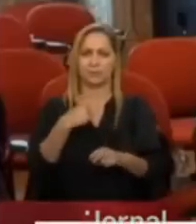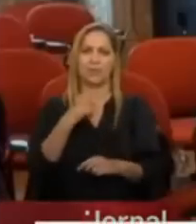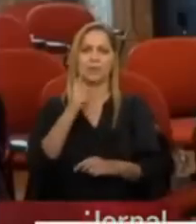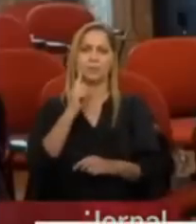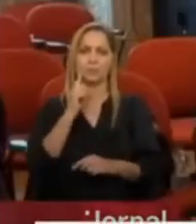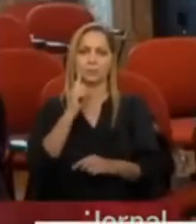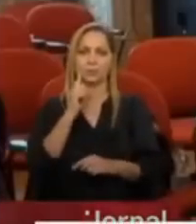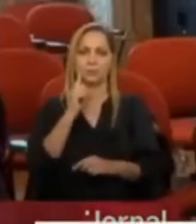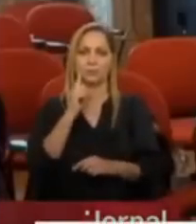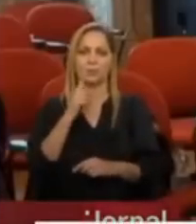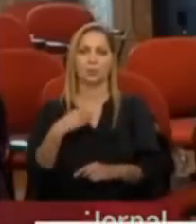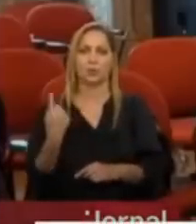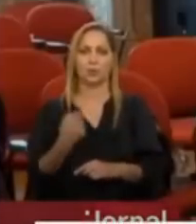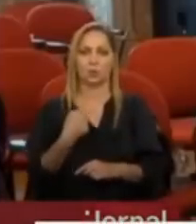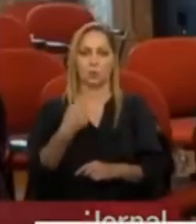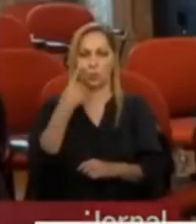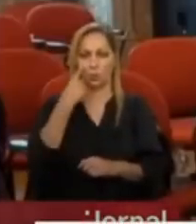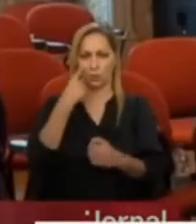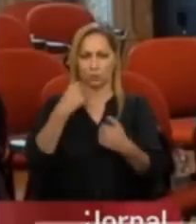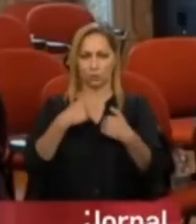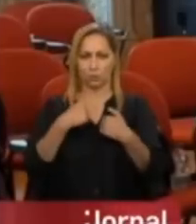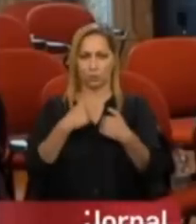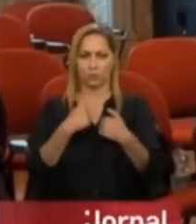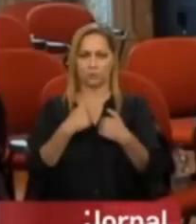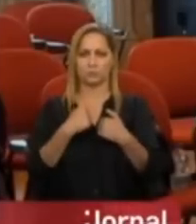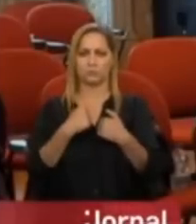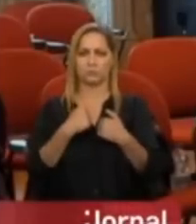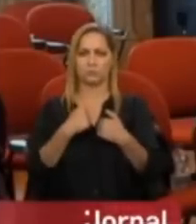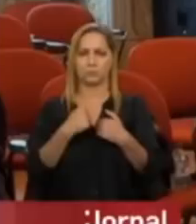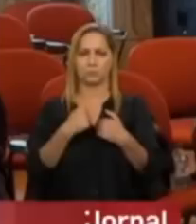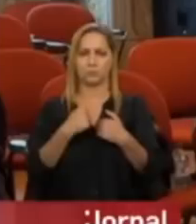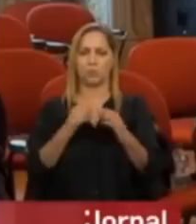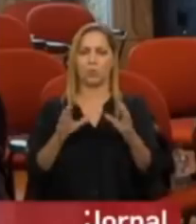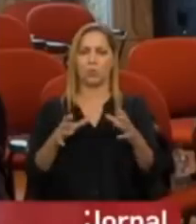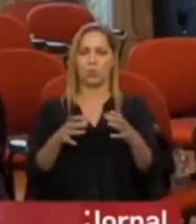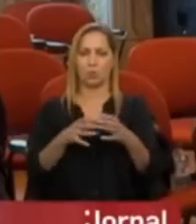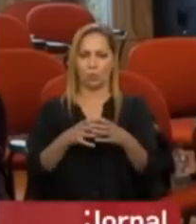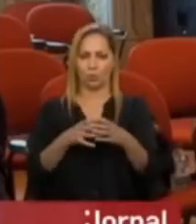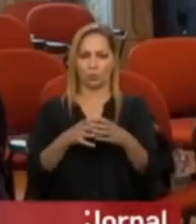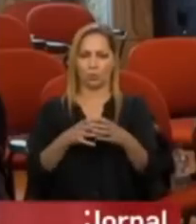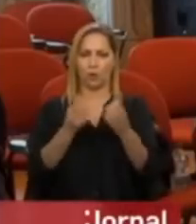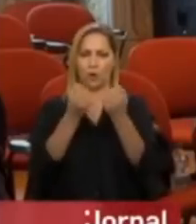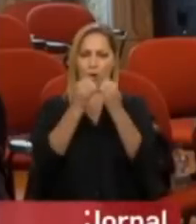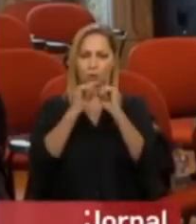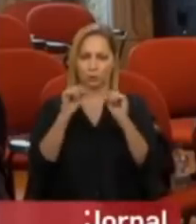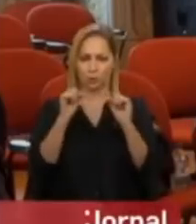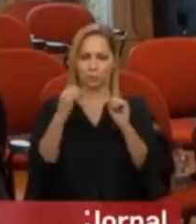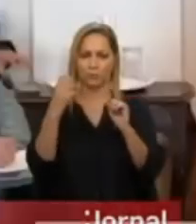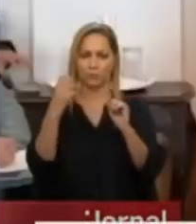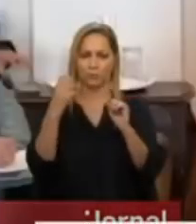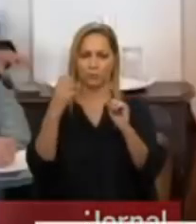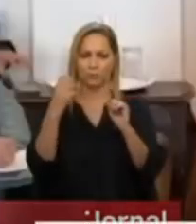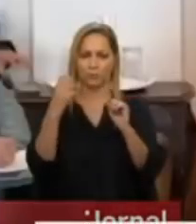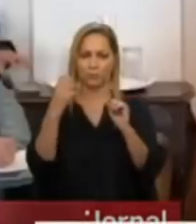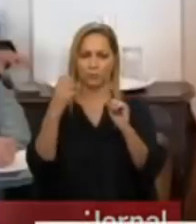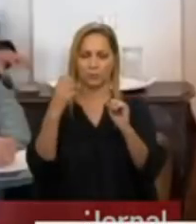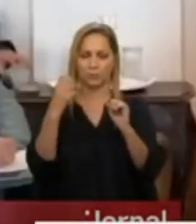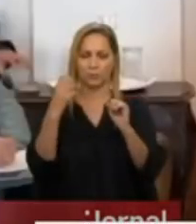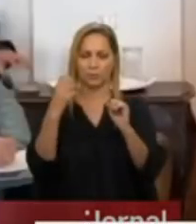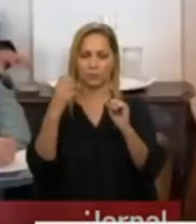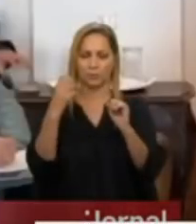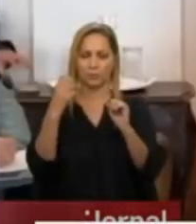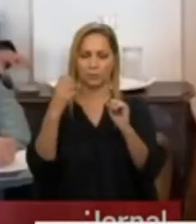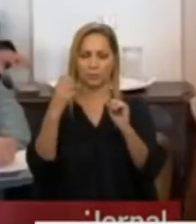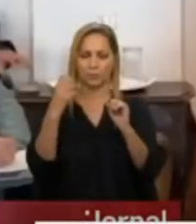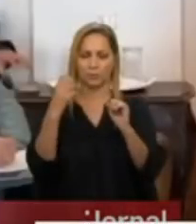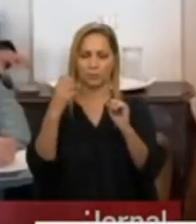imperative that we are acknowledged as an indigenous, autonomous, cultural tribe. Tá calado, pá.